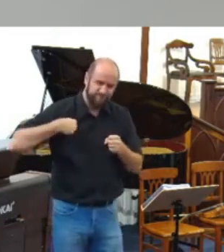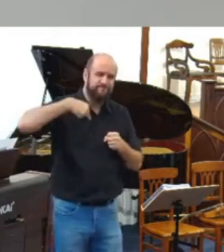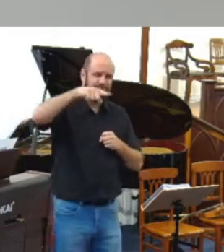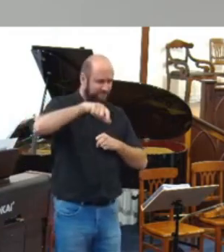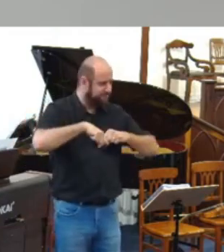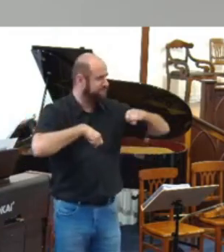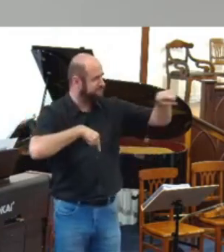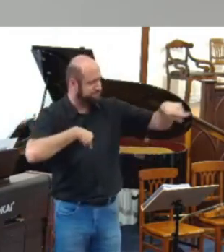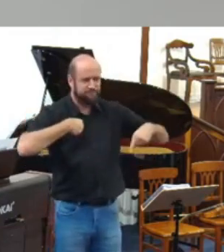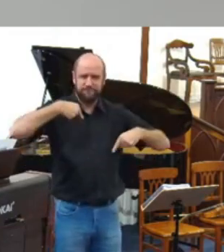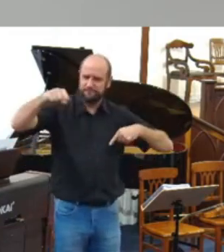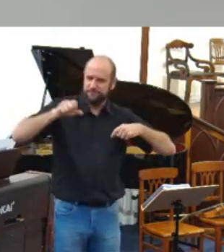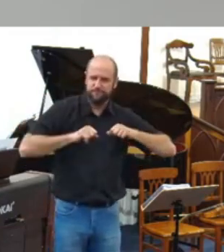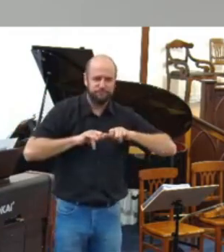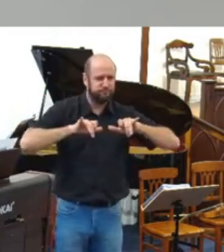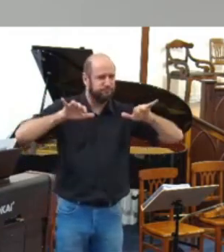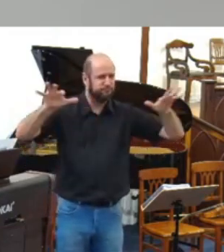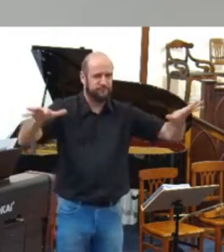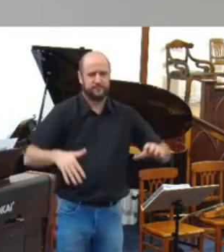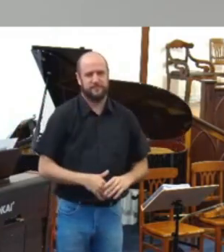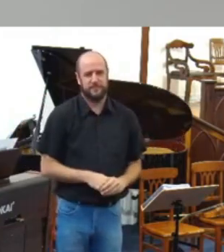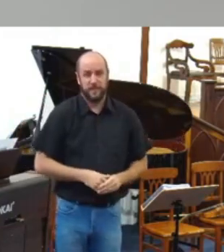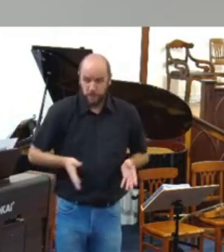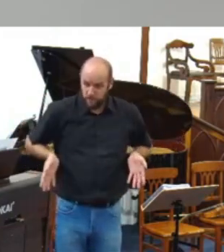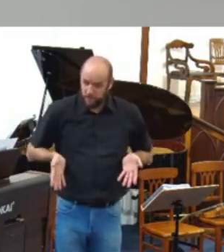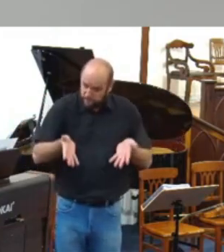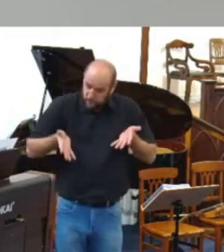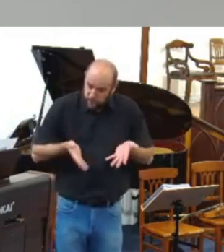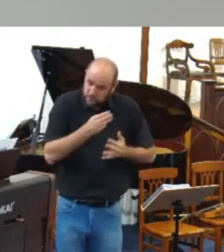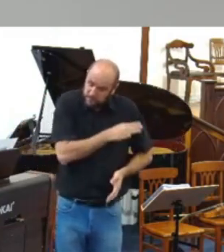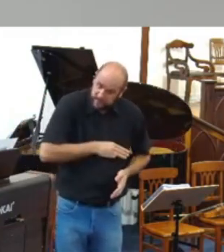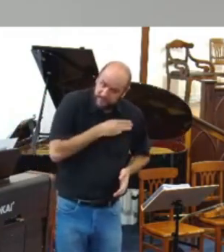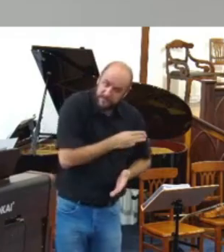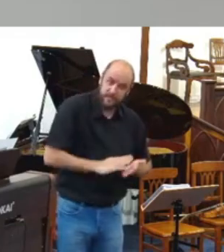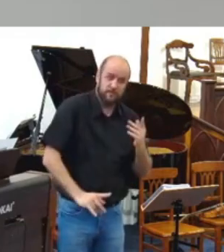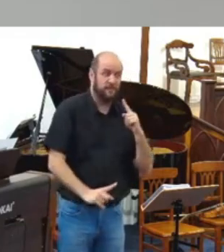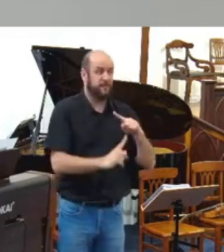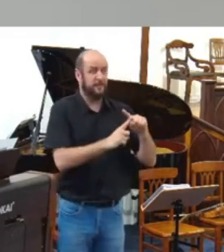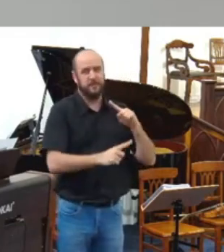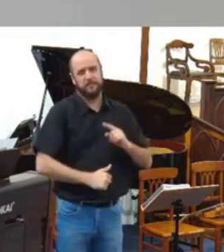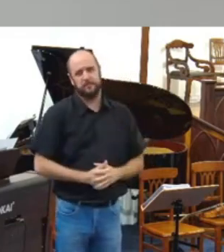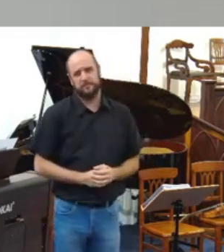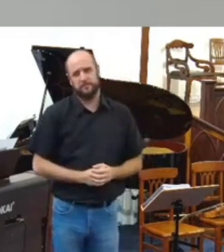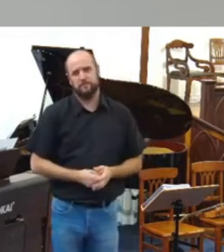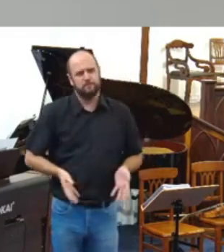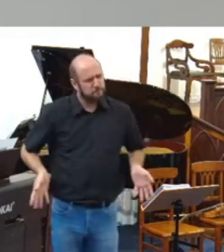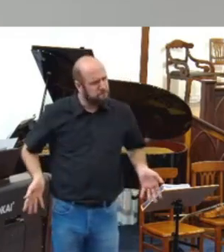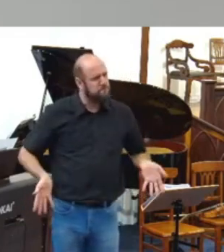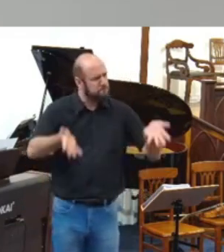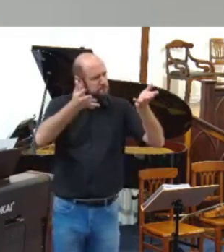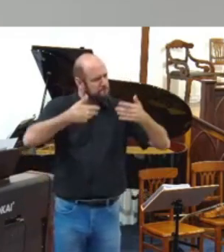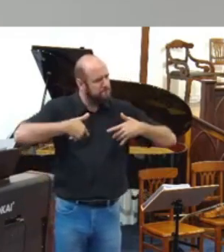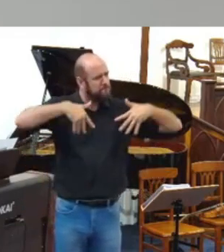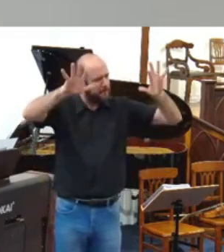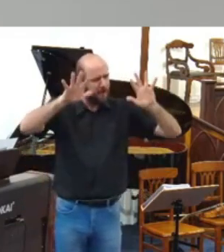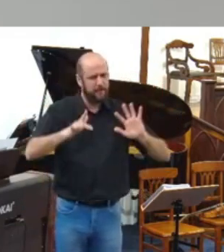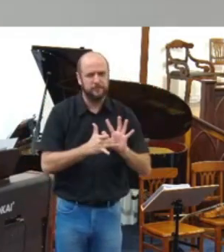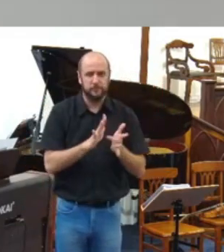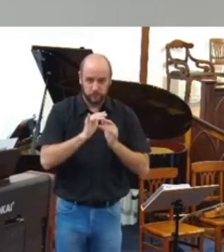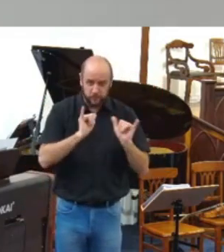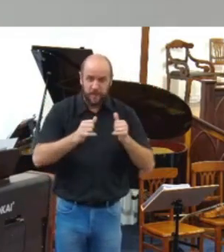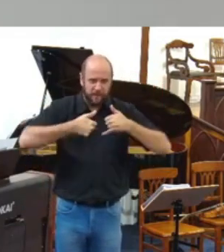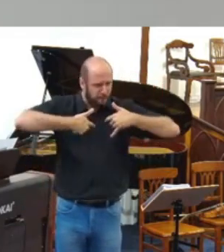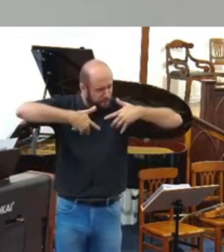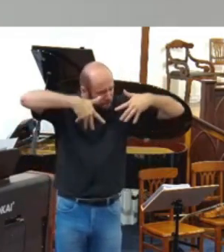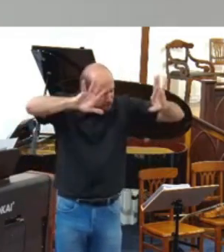essa? Esse é o maior impulso para a missão da igreja. Vão, é a palavra de Jesus.